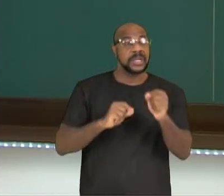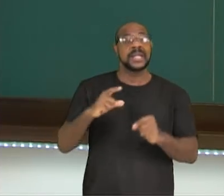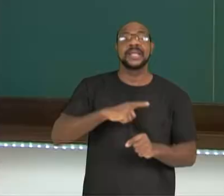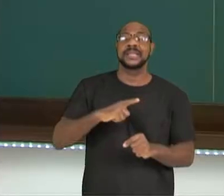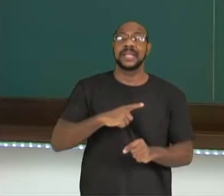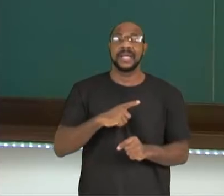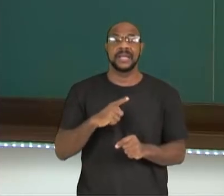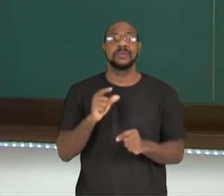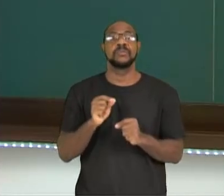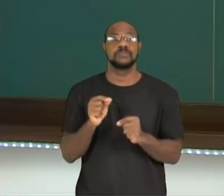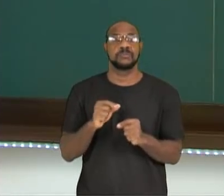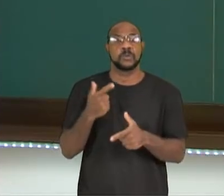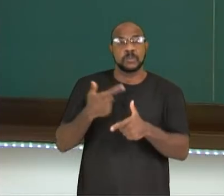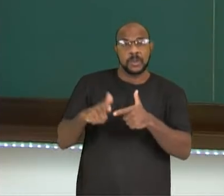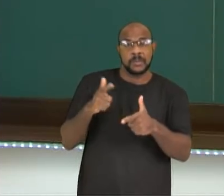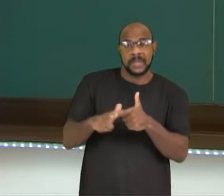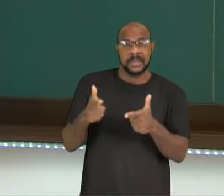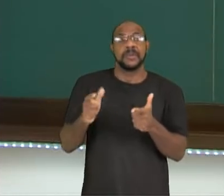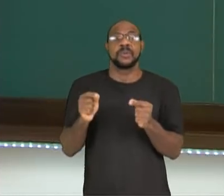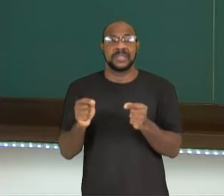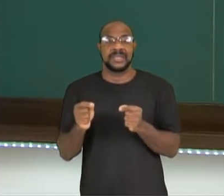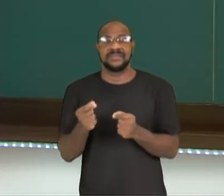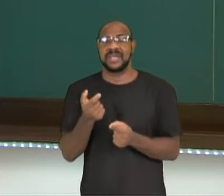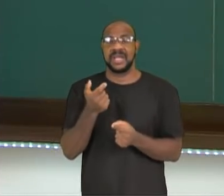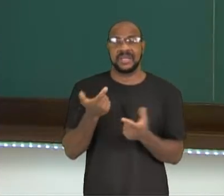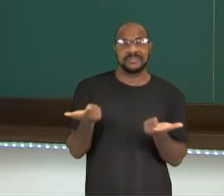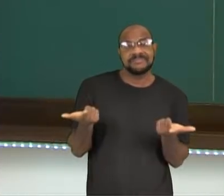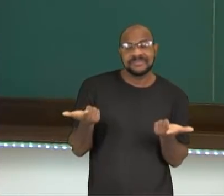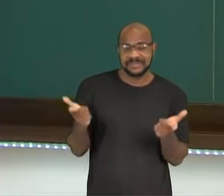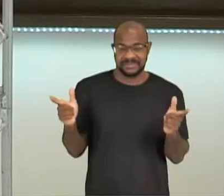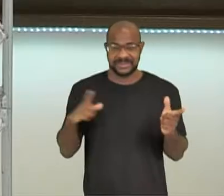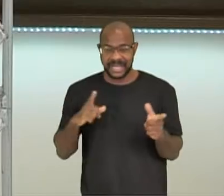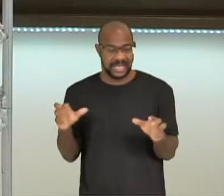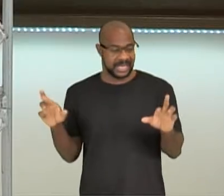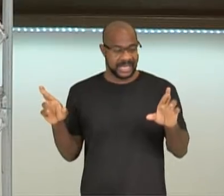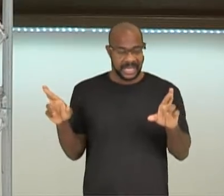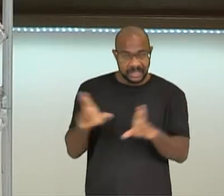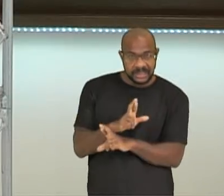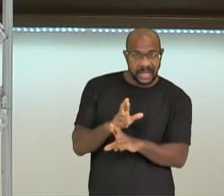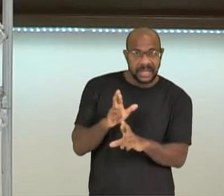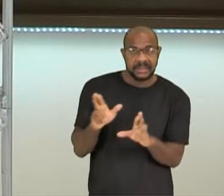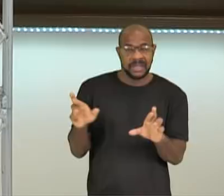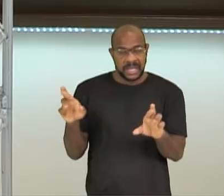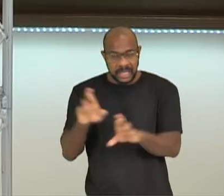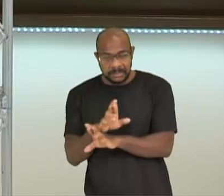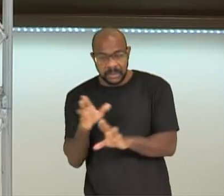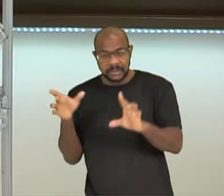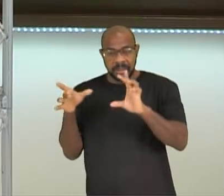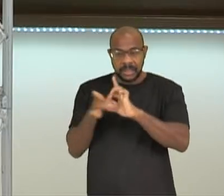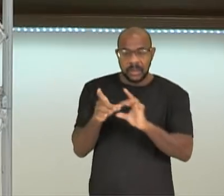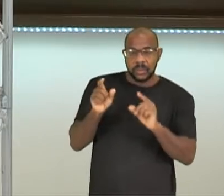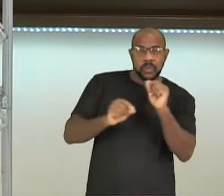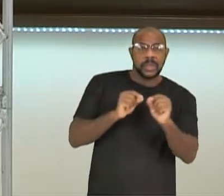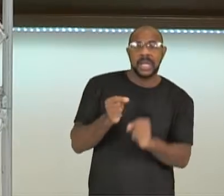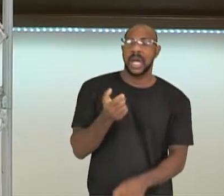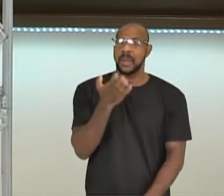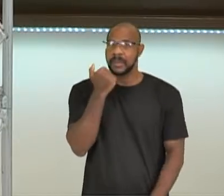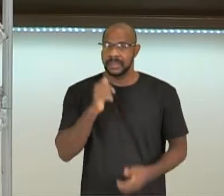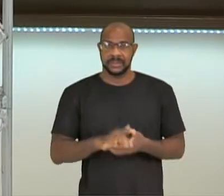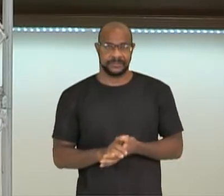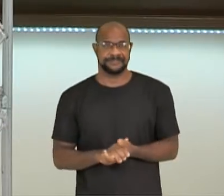estão relacionados com a alimentação. Por que, né, que a alimentação tem uma relação